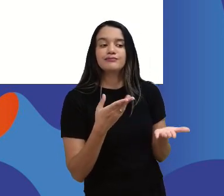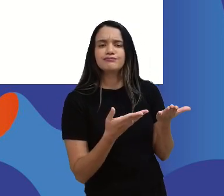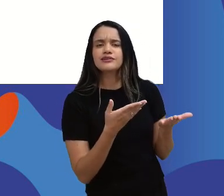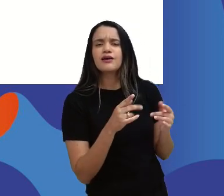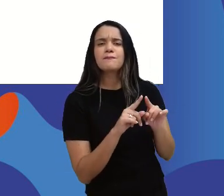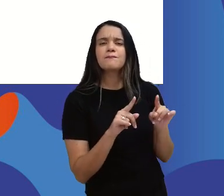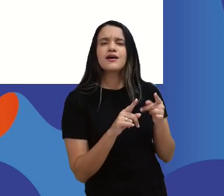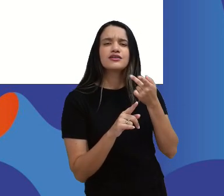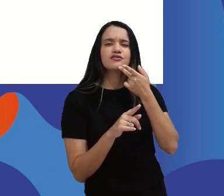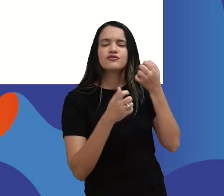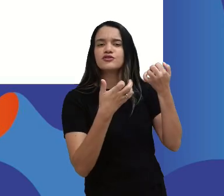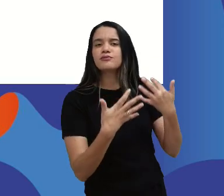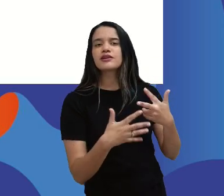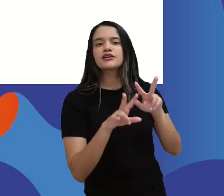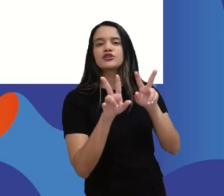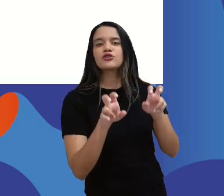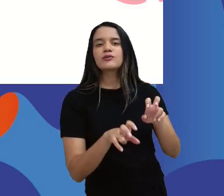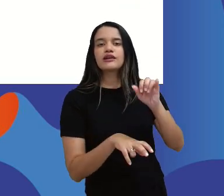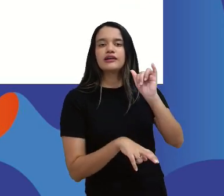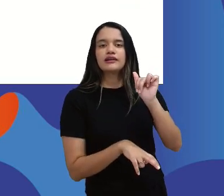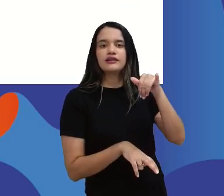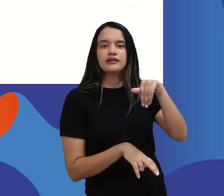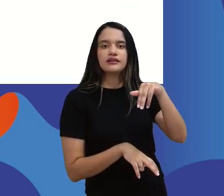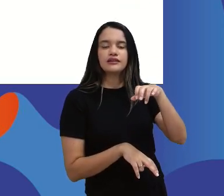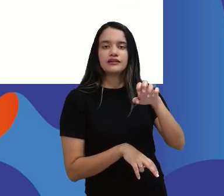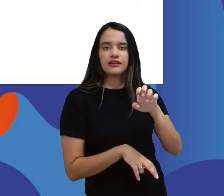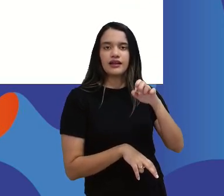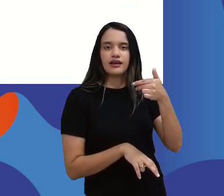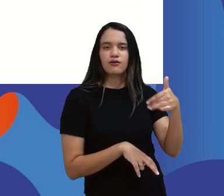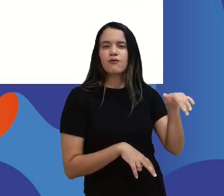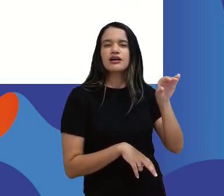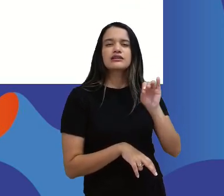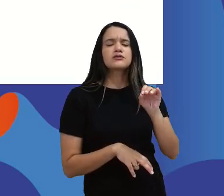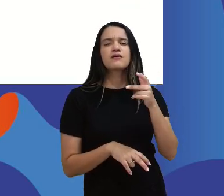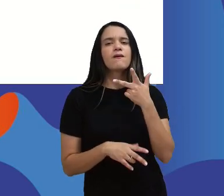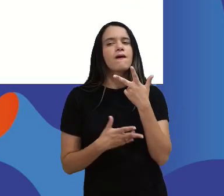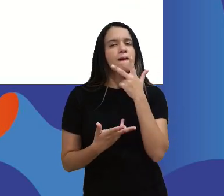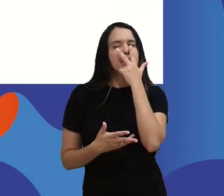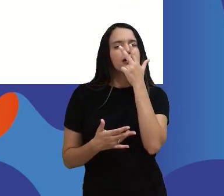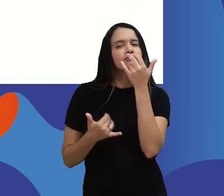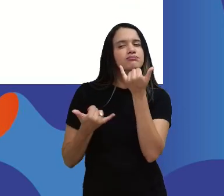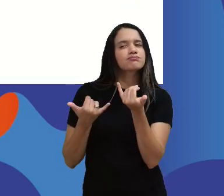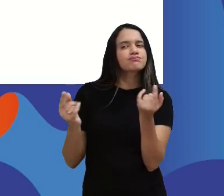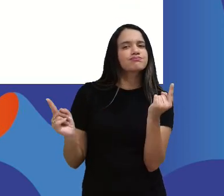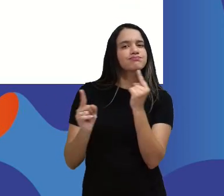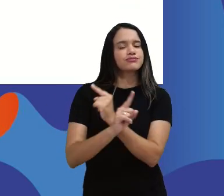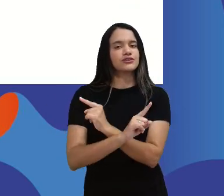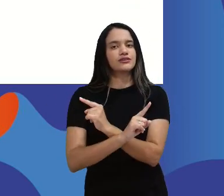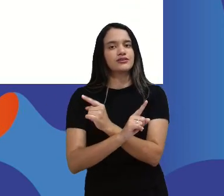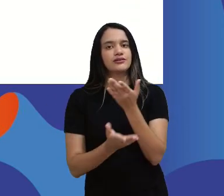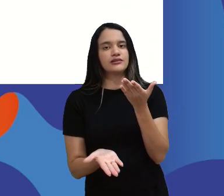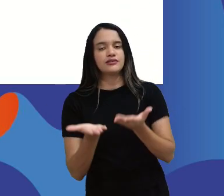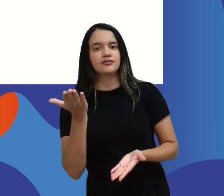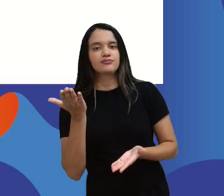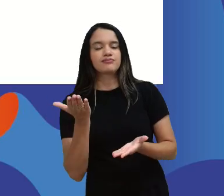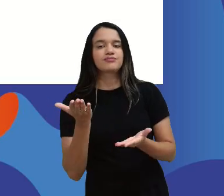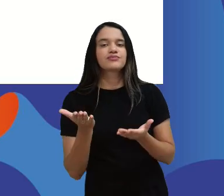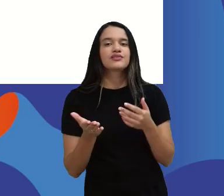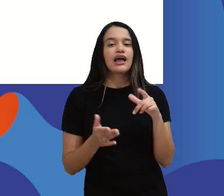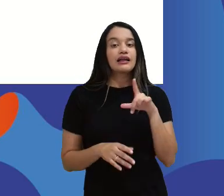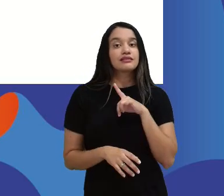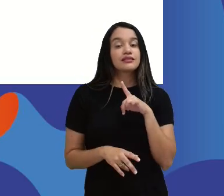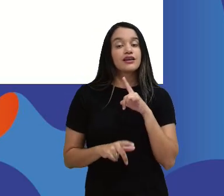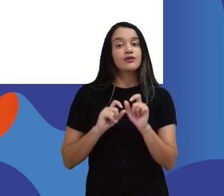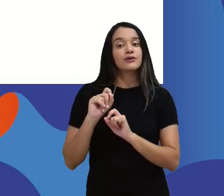Mas quando a gente fala de uma inequação, é como se fosse o contrário do que a gente está fazendo aí, né? Então vai ser um desequilíbrio, ou seja, eu vou ter